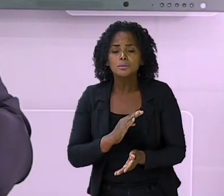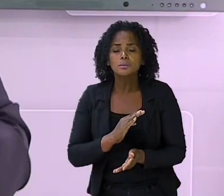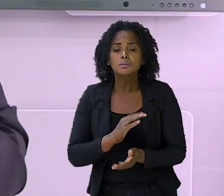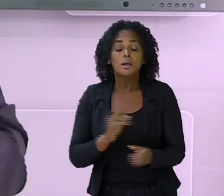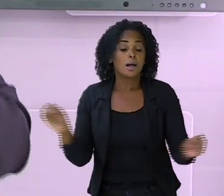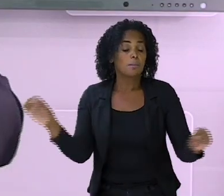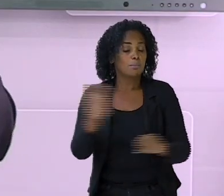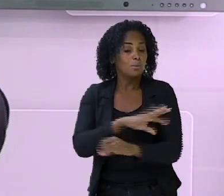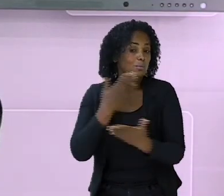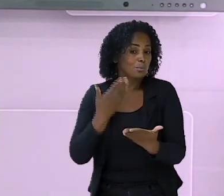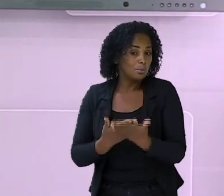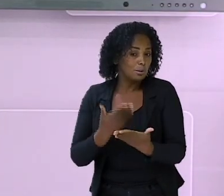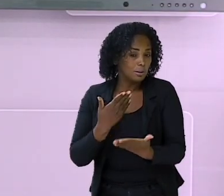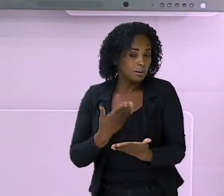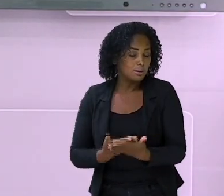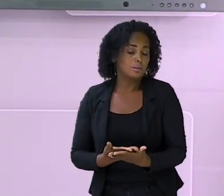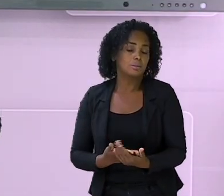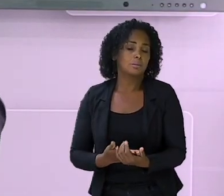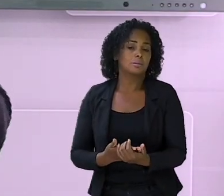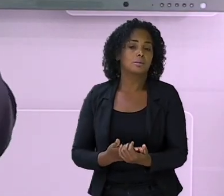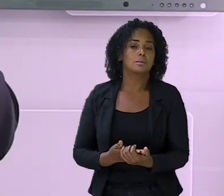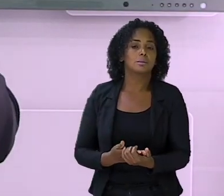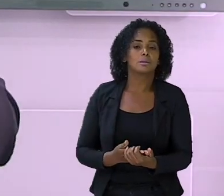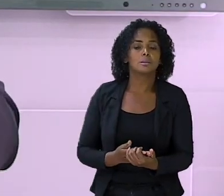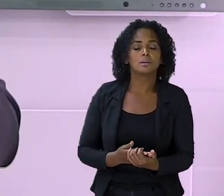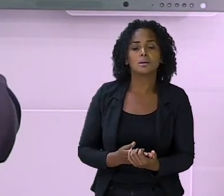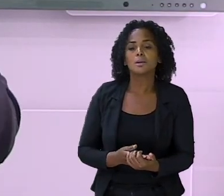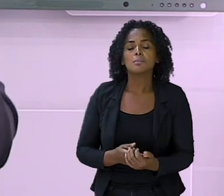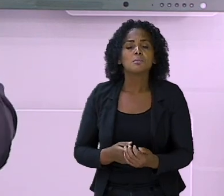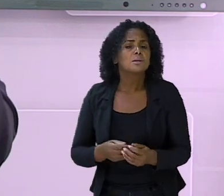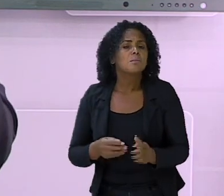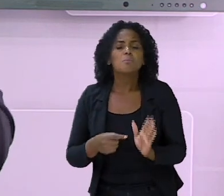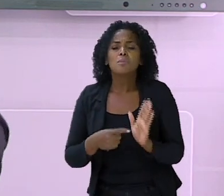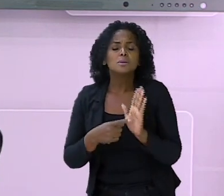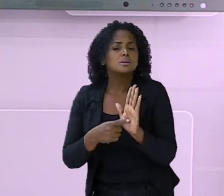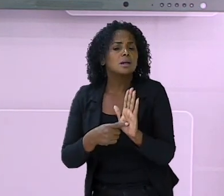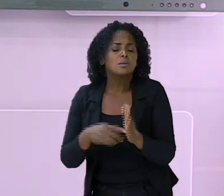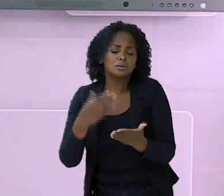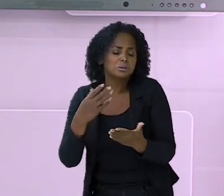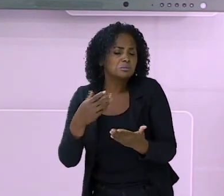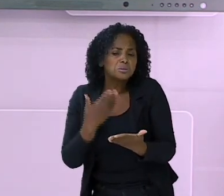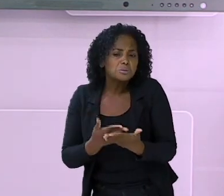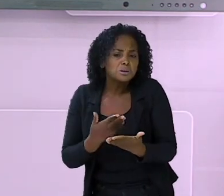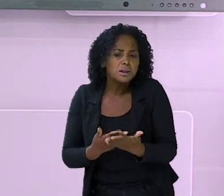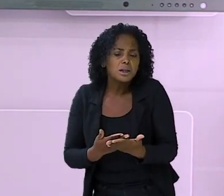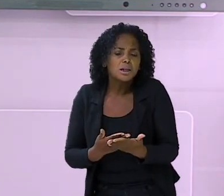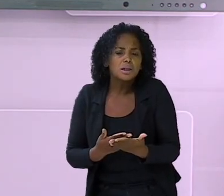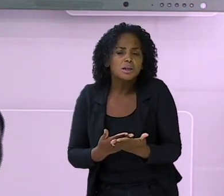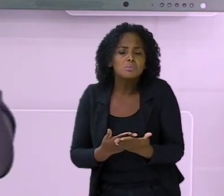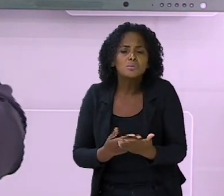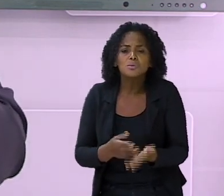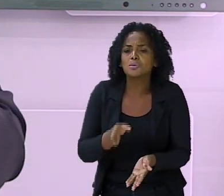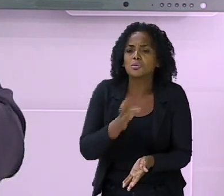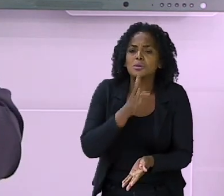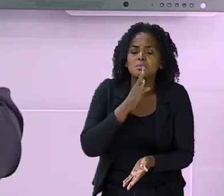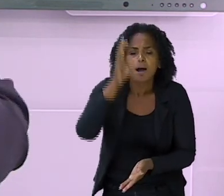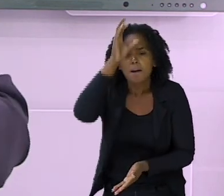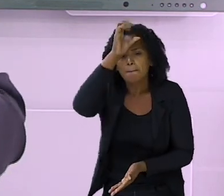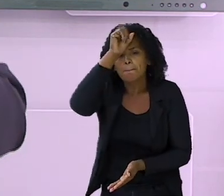Luana, que é a menina que relata e é capoeirista, quando o Brasil era neném, de acordo com a